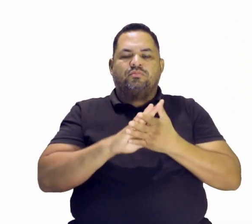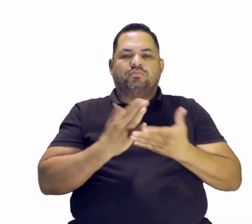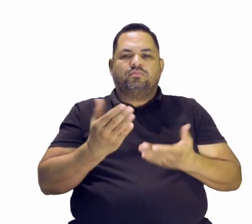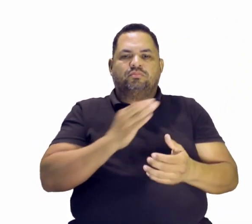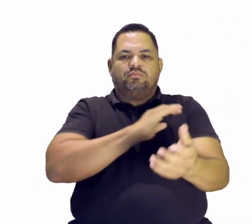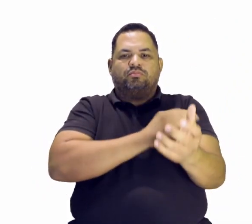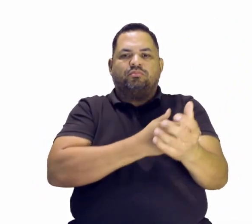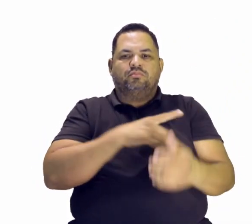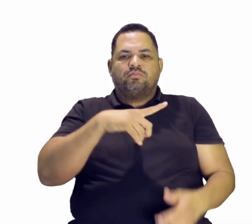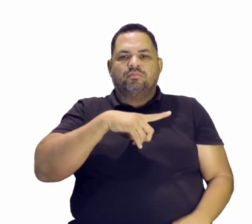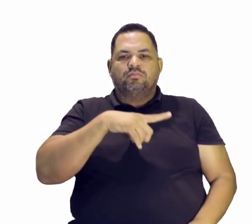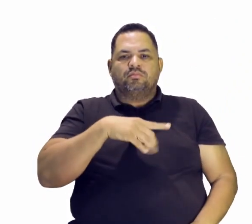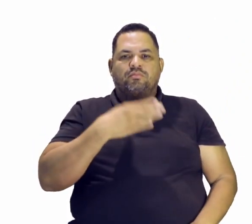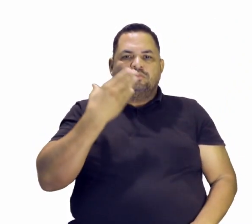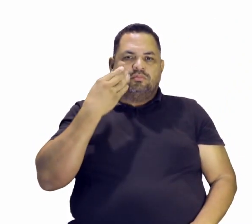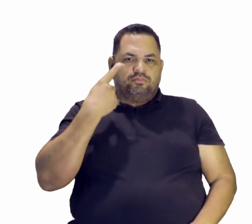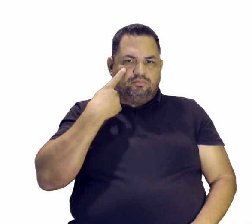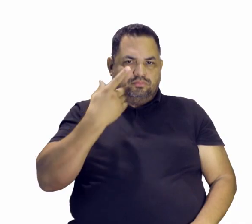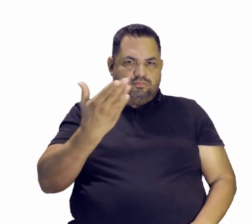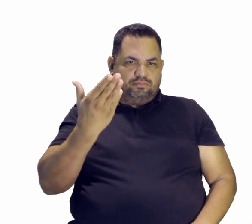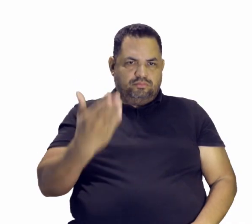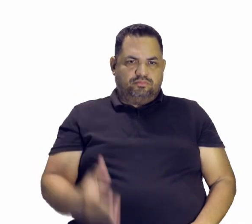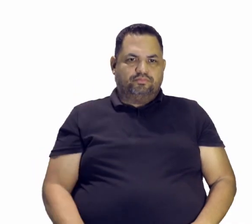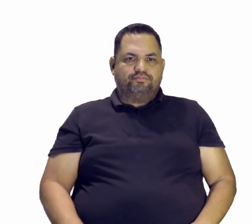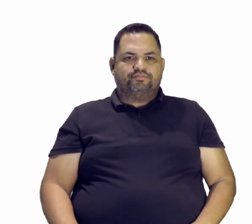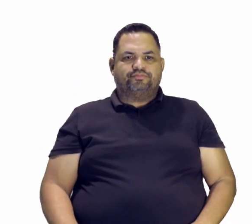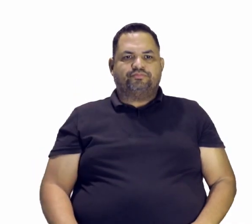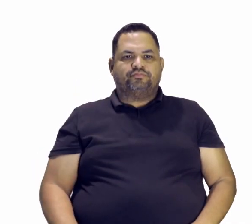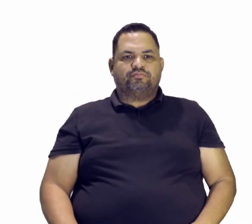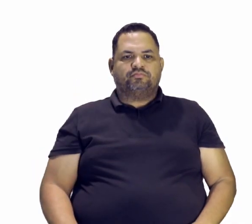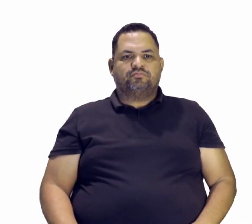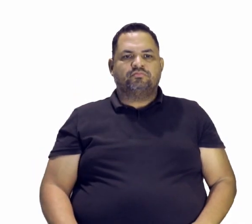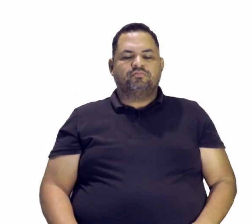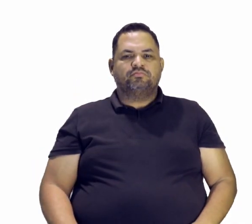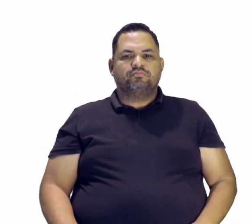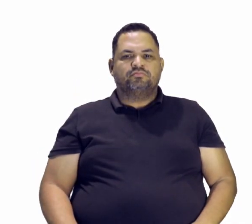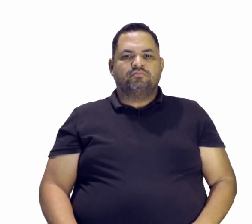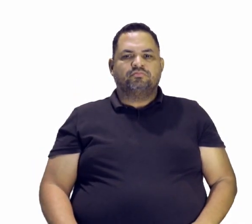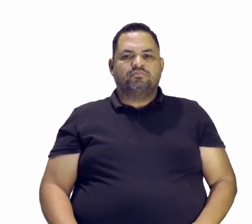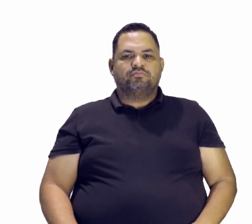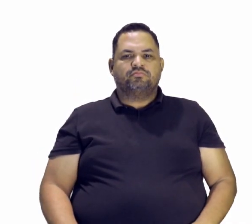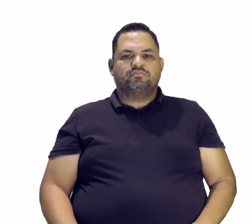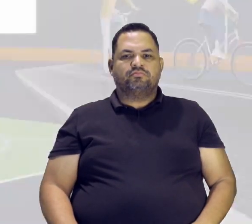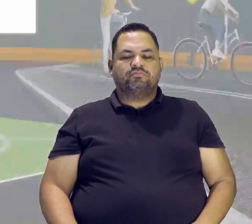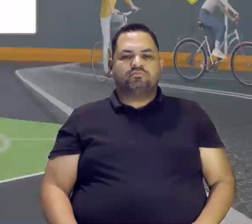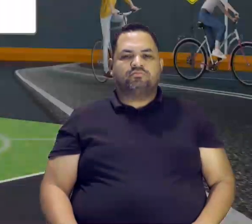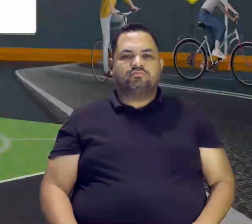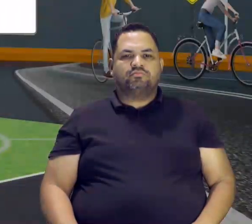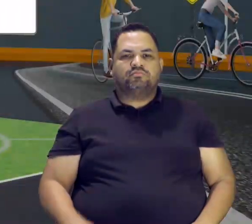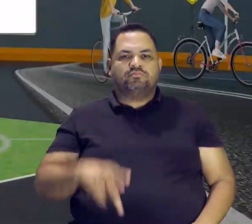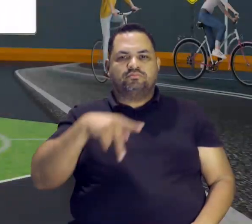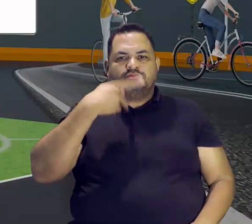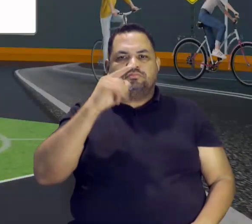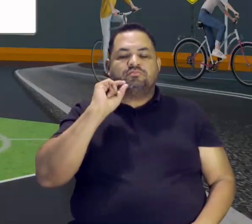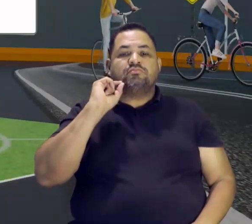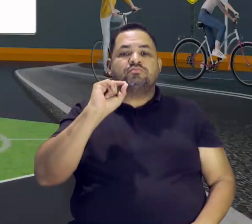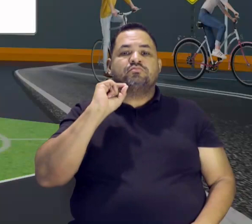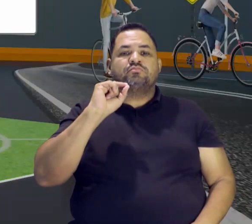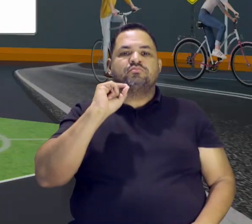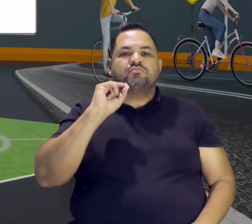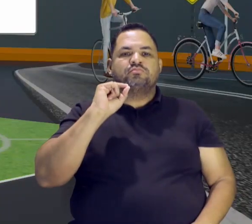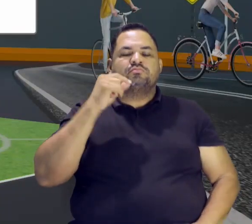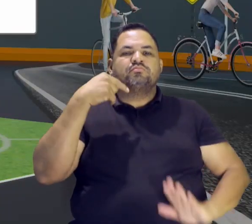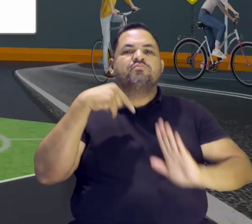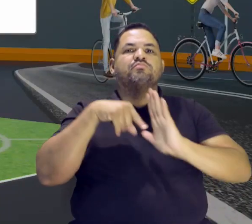músculo. E aí eu venho aqui contigo, né? Aqui contigo para poder falar o quê? Para te